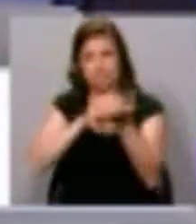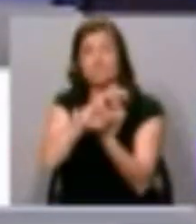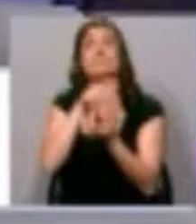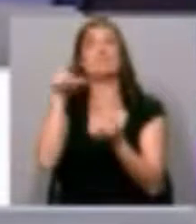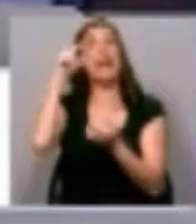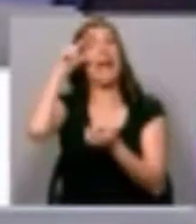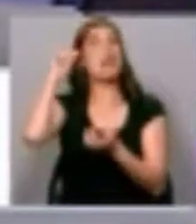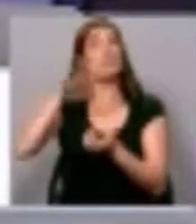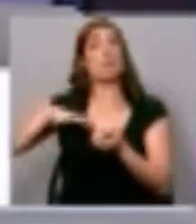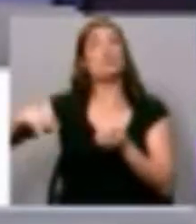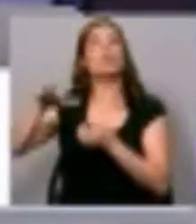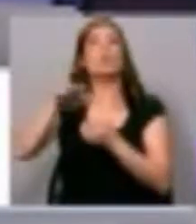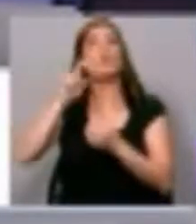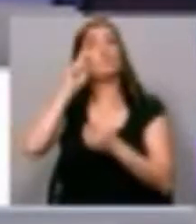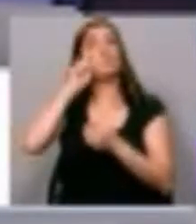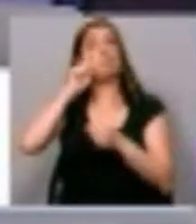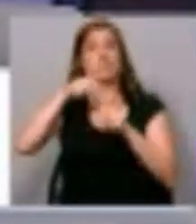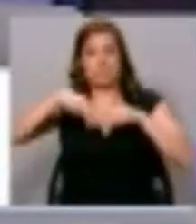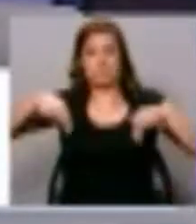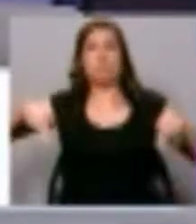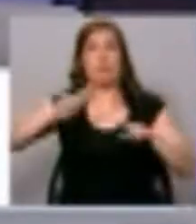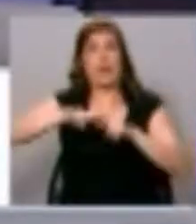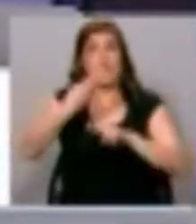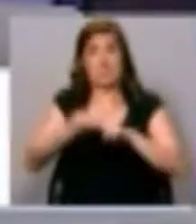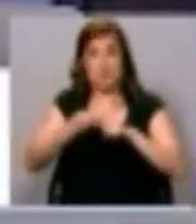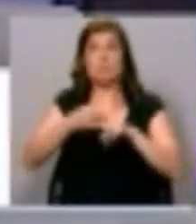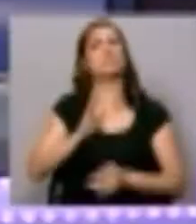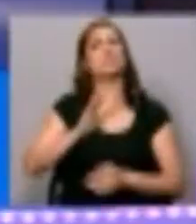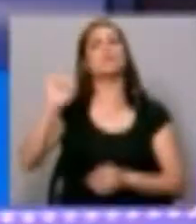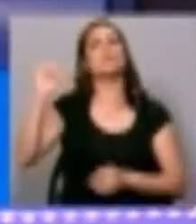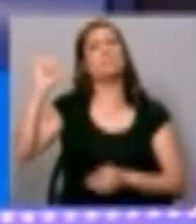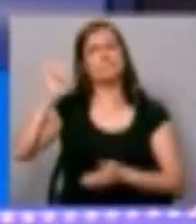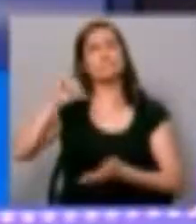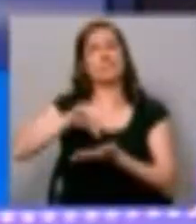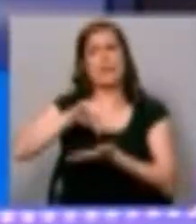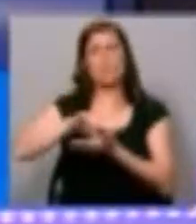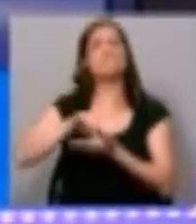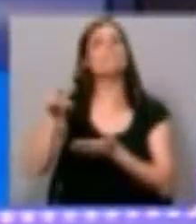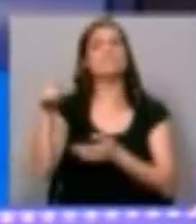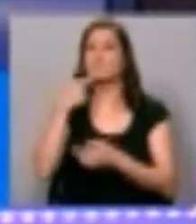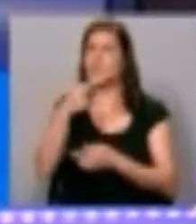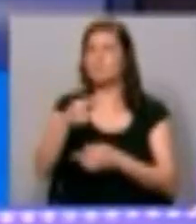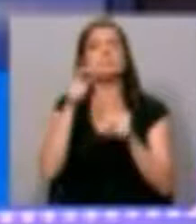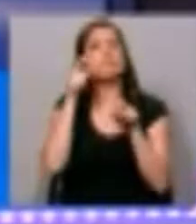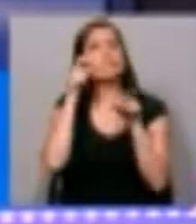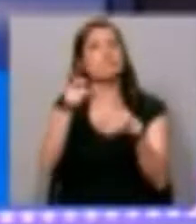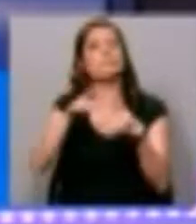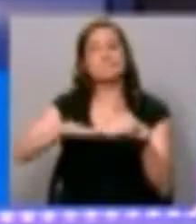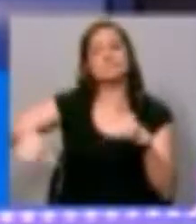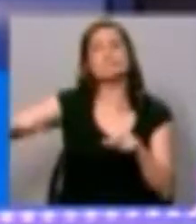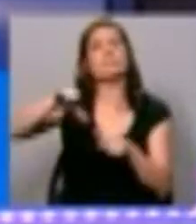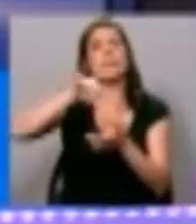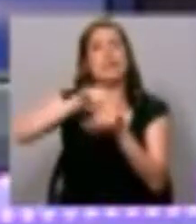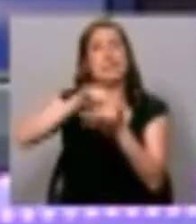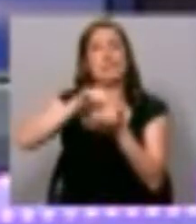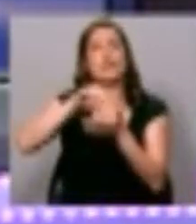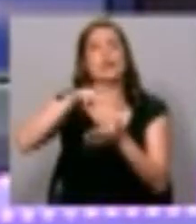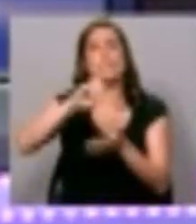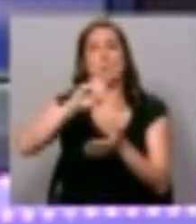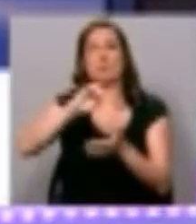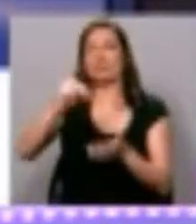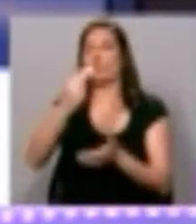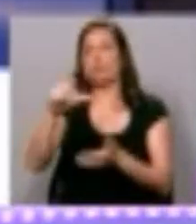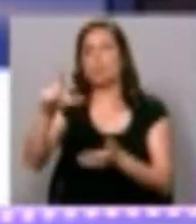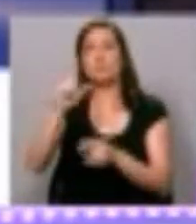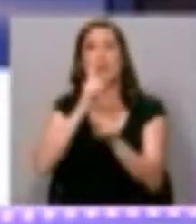noite de caos e violência. 200 polícias ficaram feridos. Já controlam a parte histórica de Mossul. Expulsaram os radicais